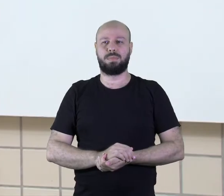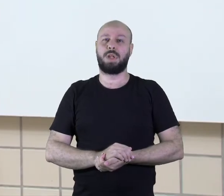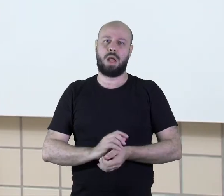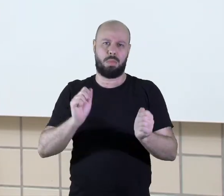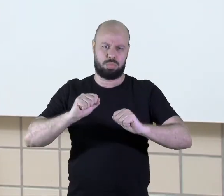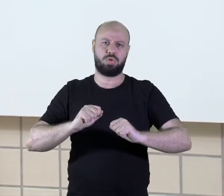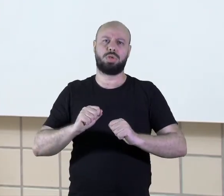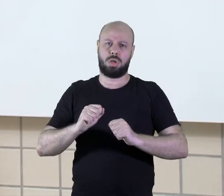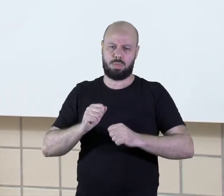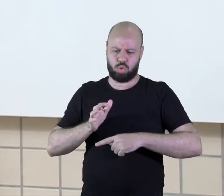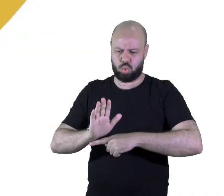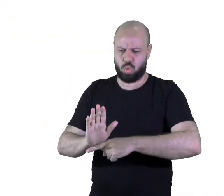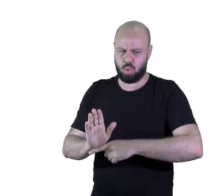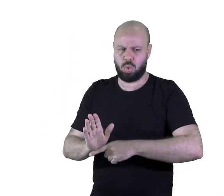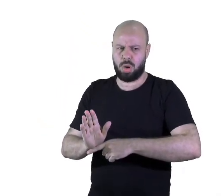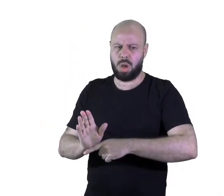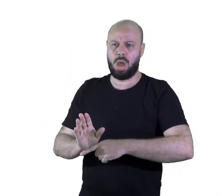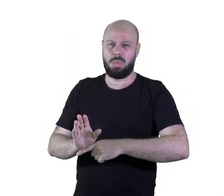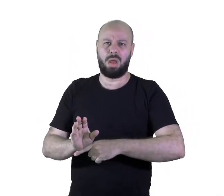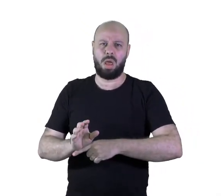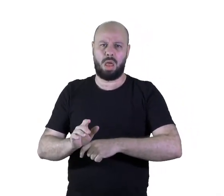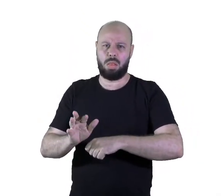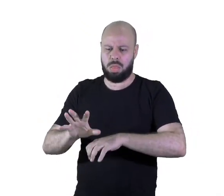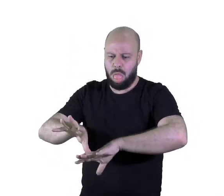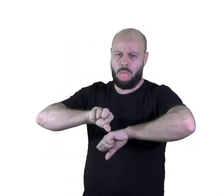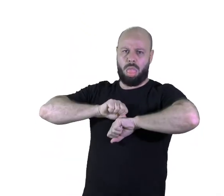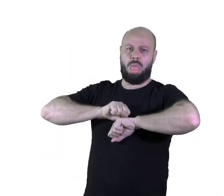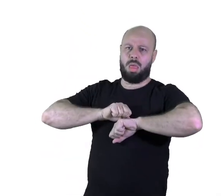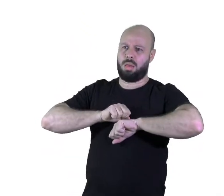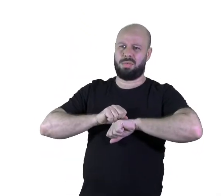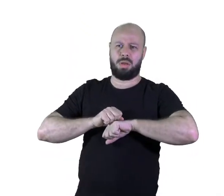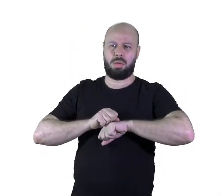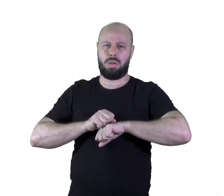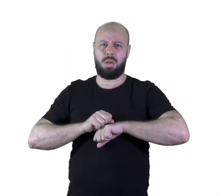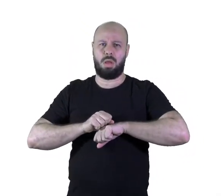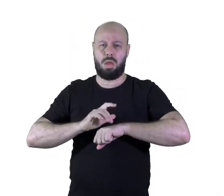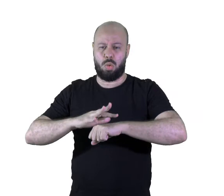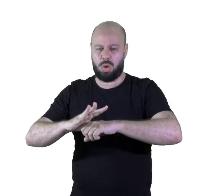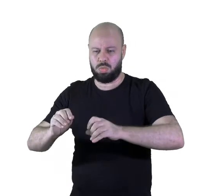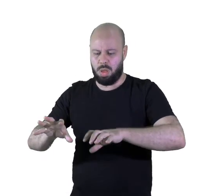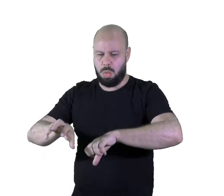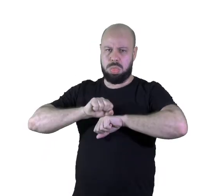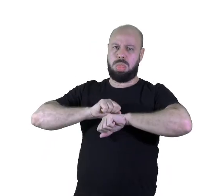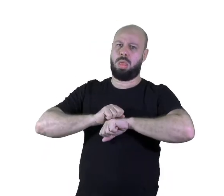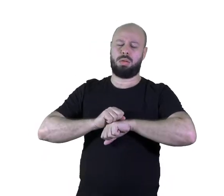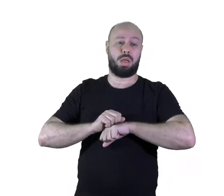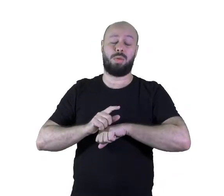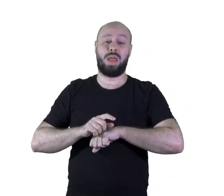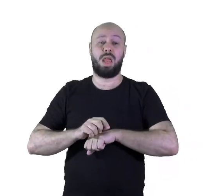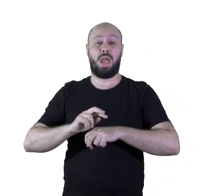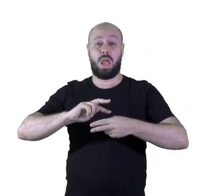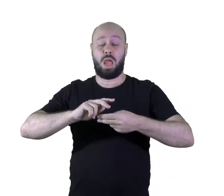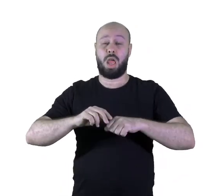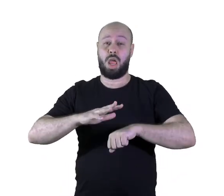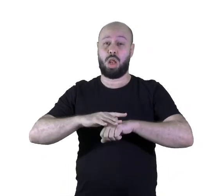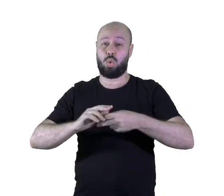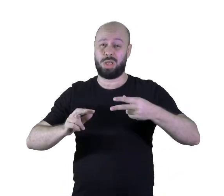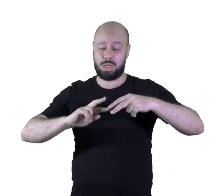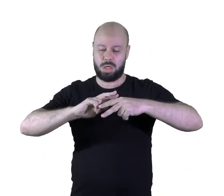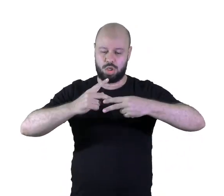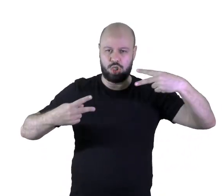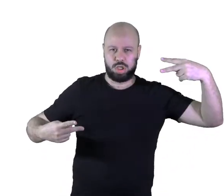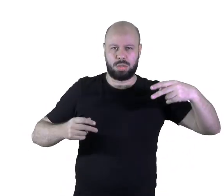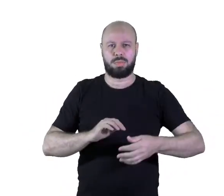socorrer a pessoa que isso não pega. Isso não é transmissível, isso é uma doença genética e que pode, em